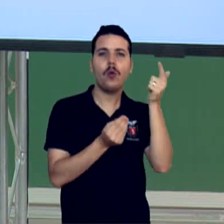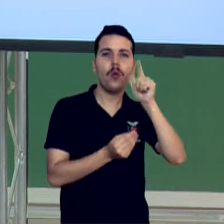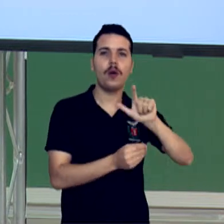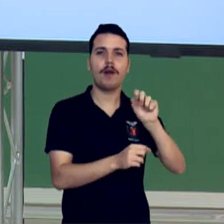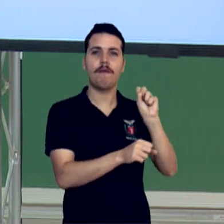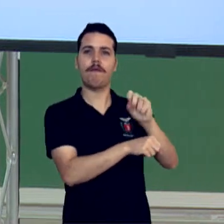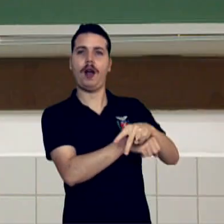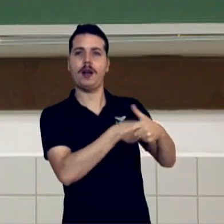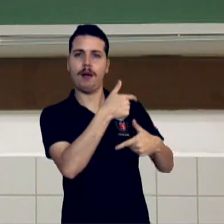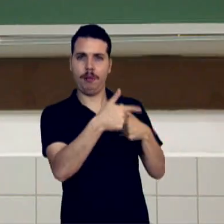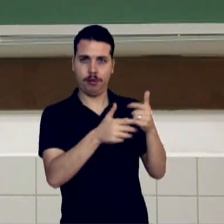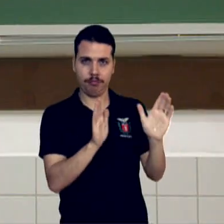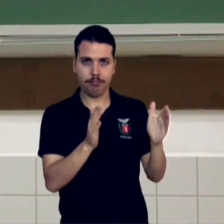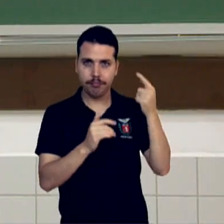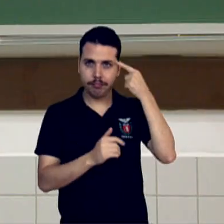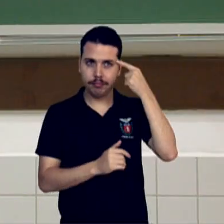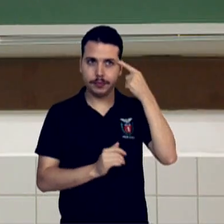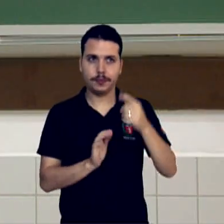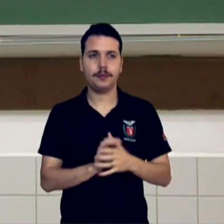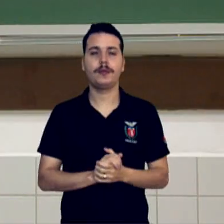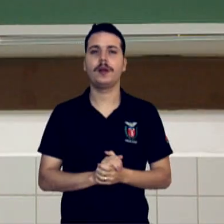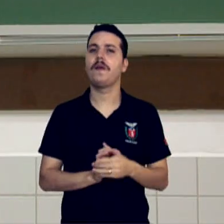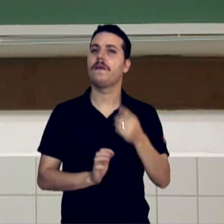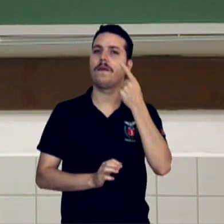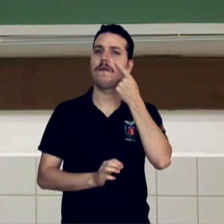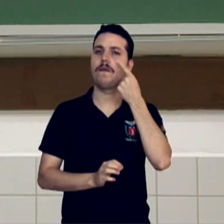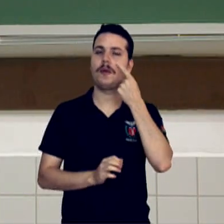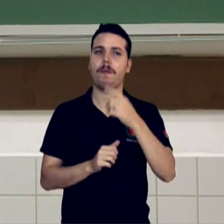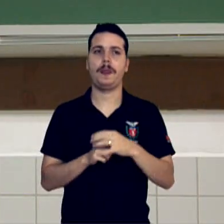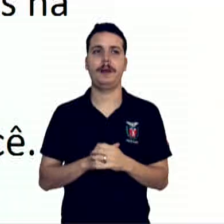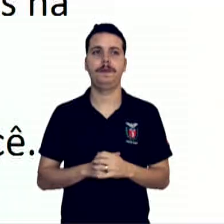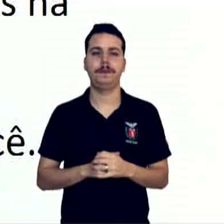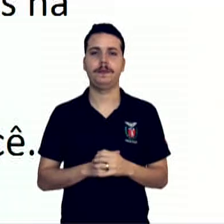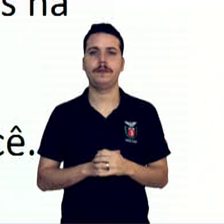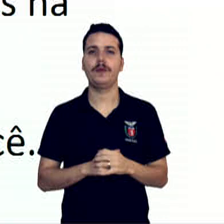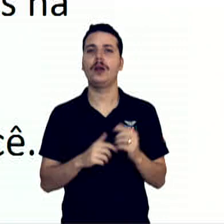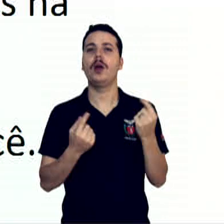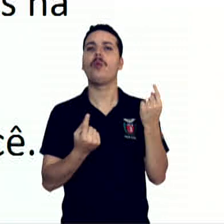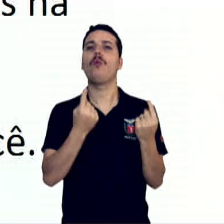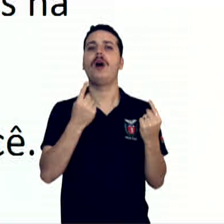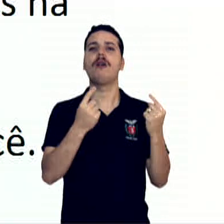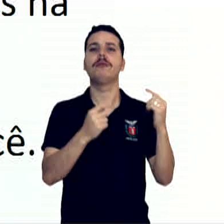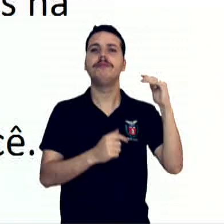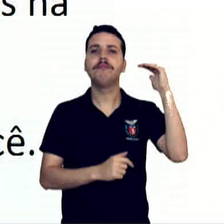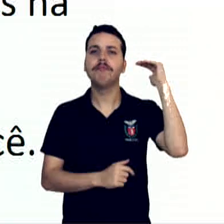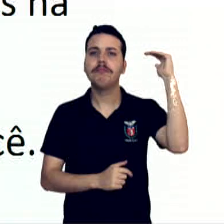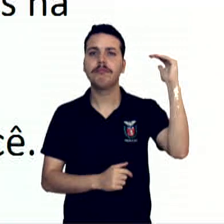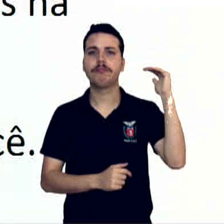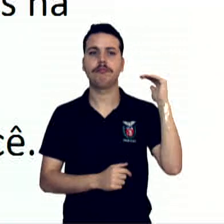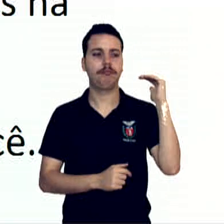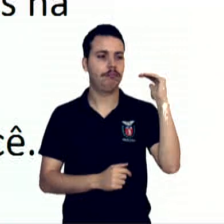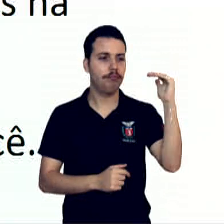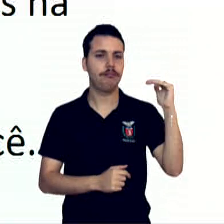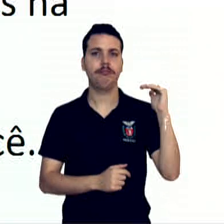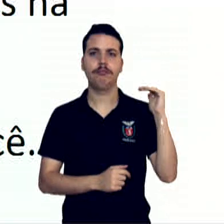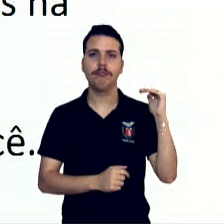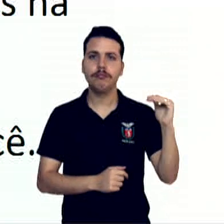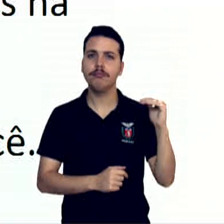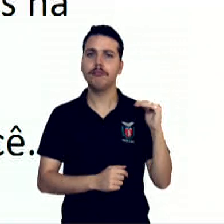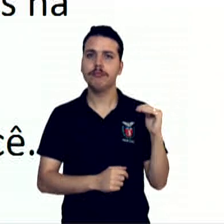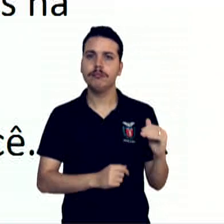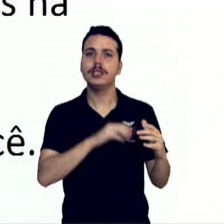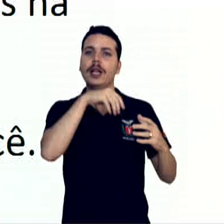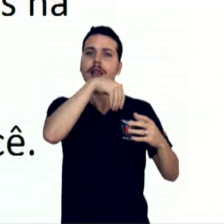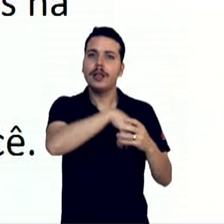emprego? Vamos ver. Quais são os itens que devem constar em um currículo, né? Qual que é